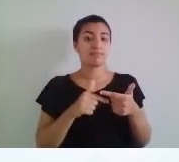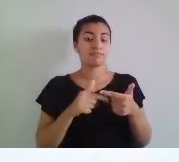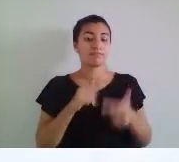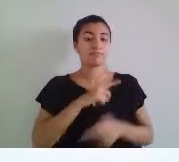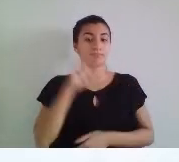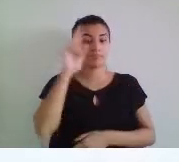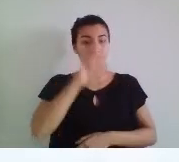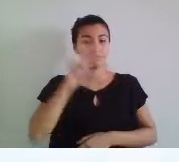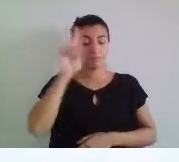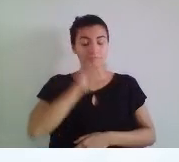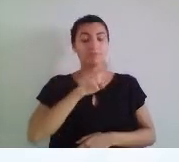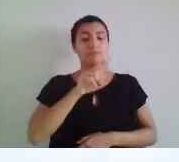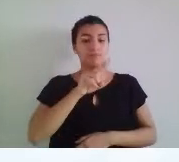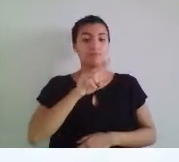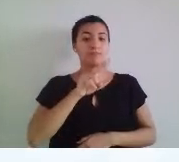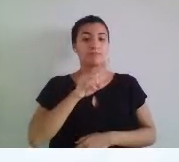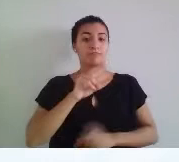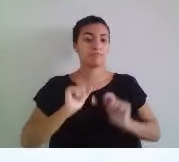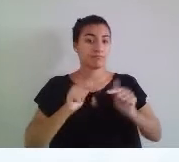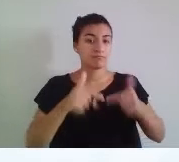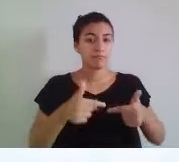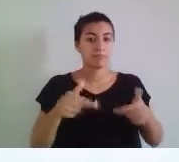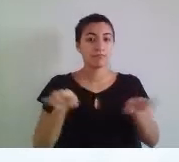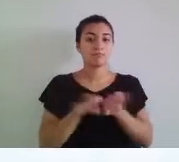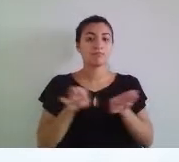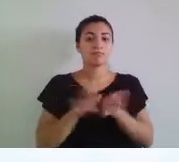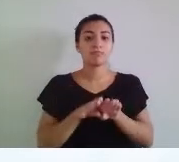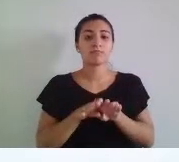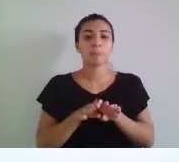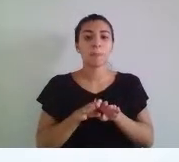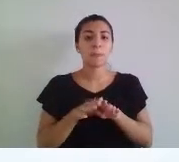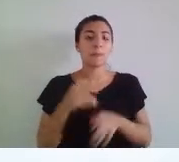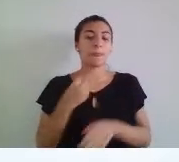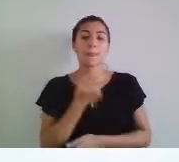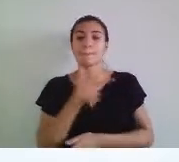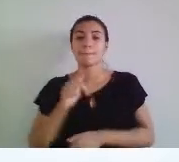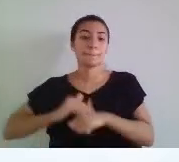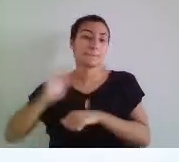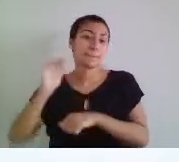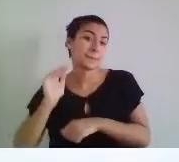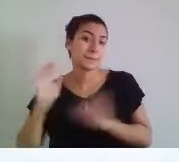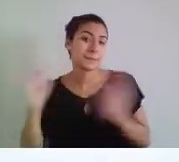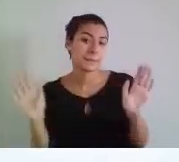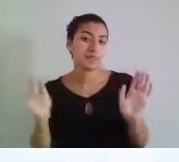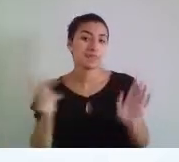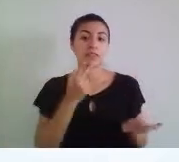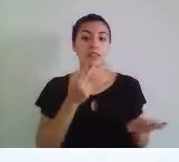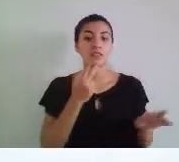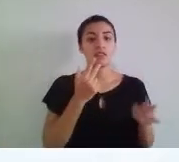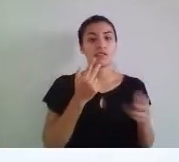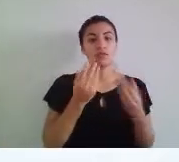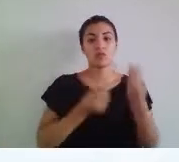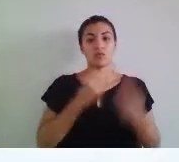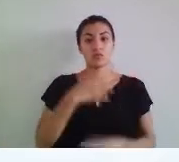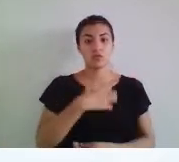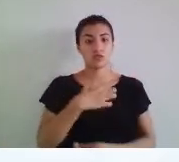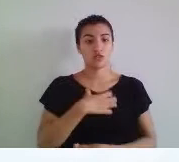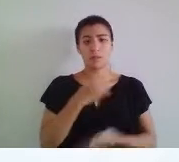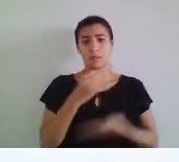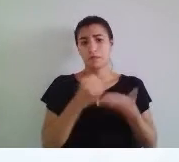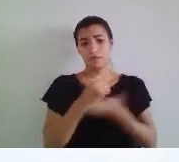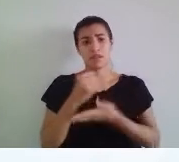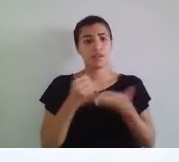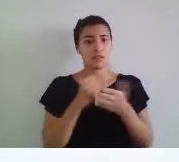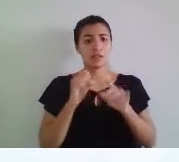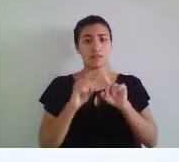pessoas trabalhem sábado, domingo, feriado, dia e noite, não durmam mais. Estou falando aqui de uma forma assim, bem genérica, mas você,